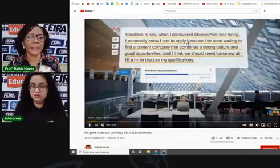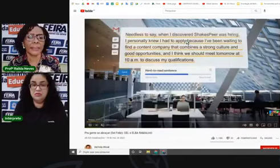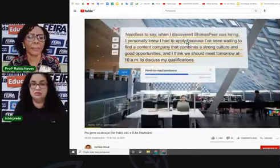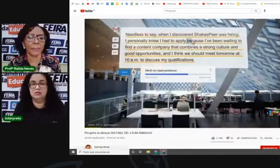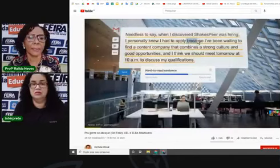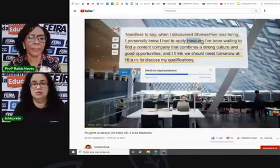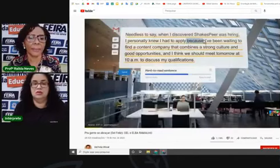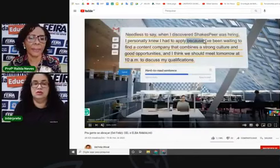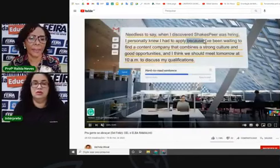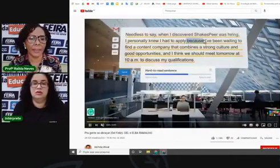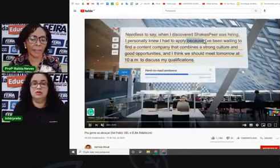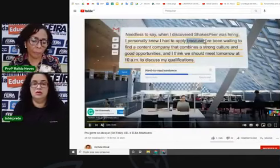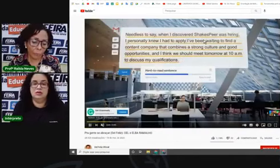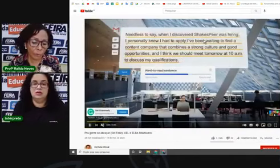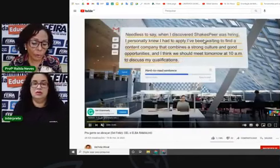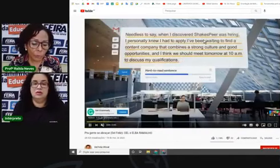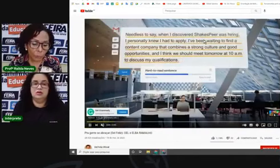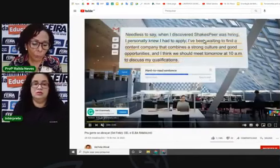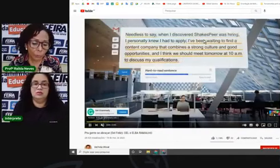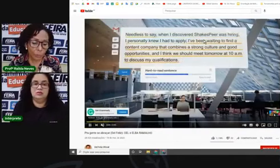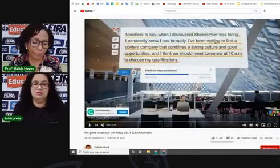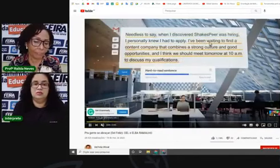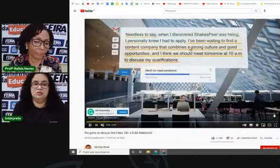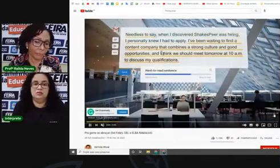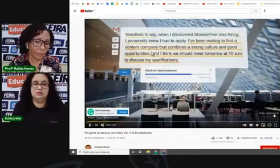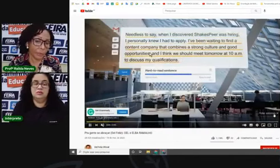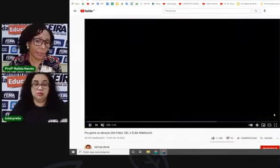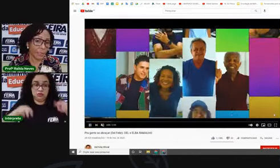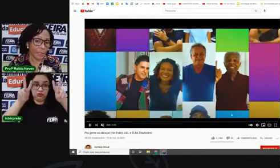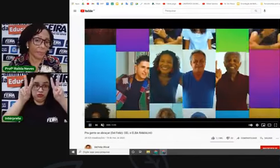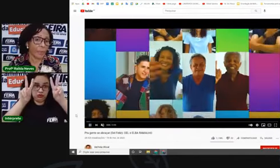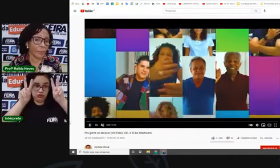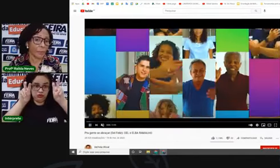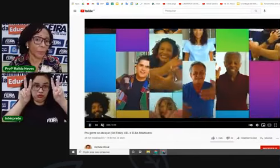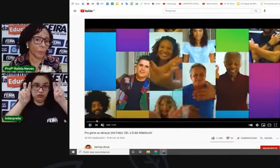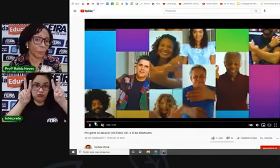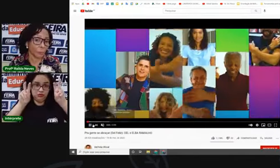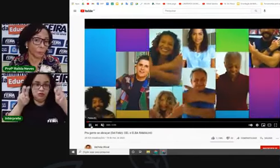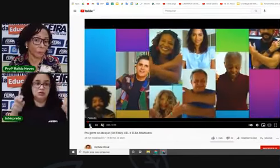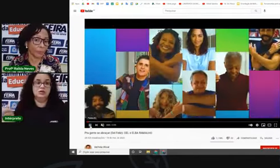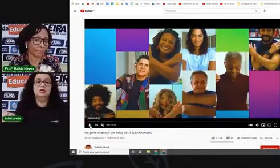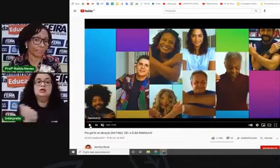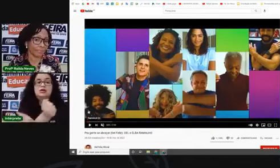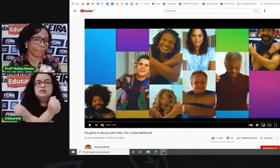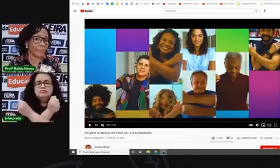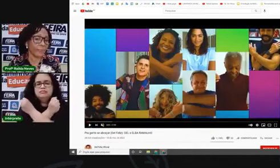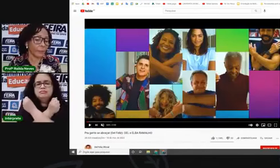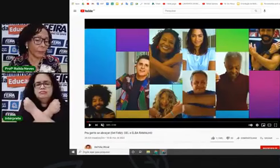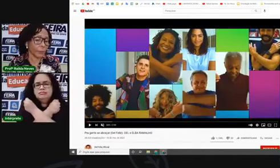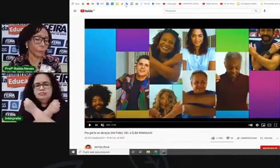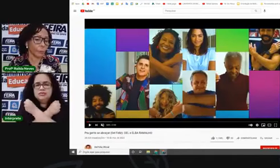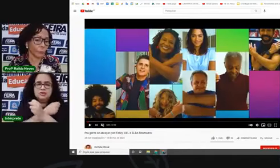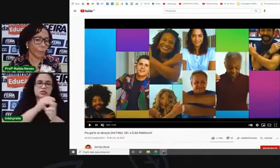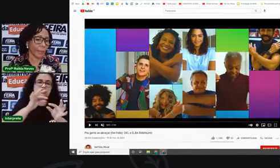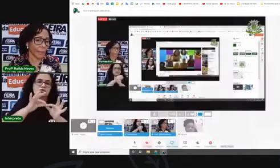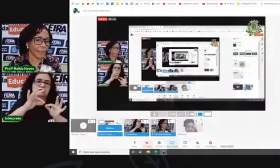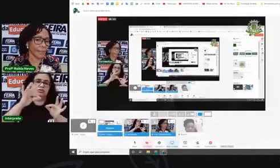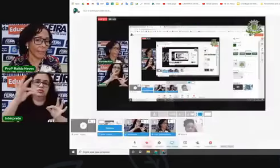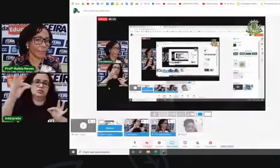João está pensando, o título, vou ter que dizer, Abraço de Longe.